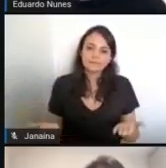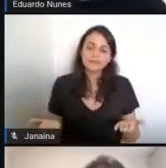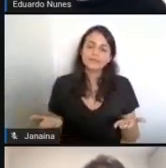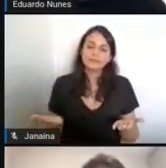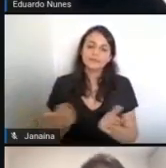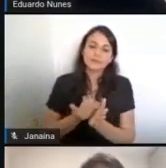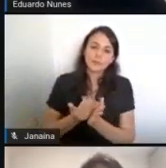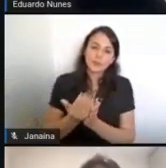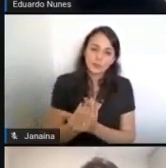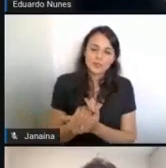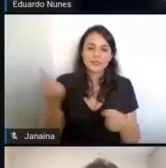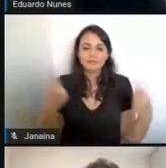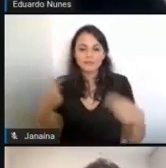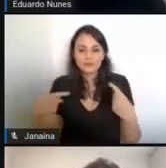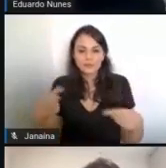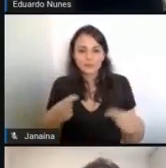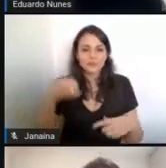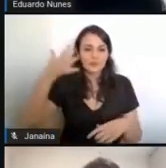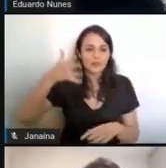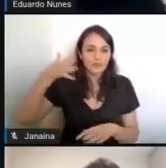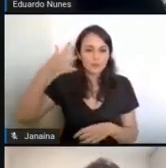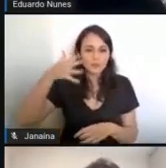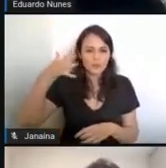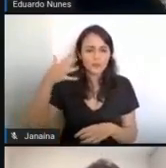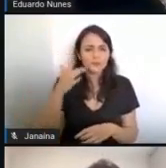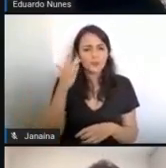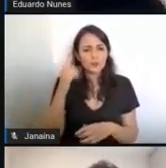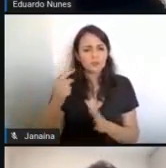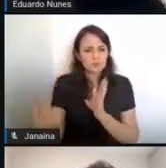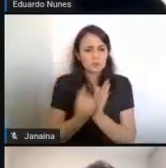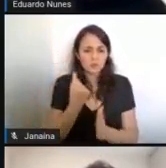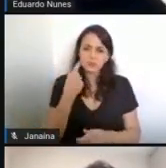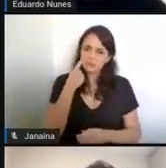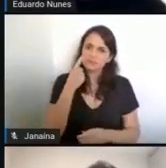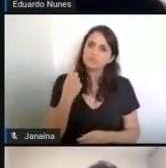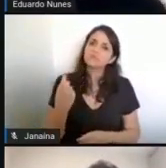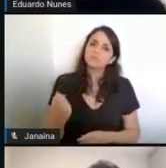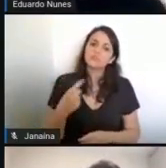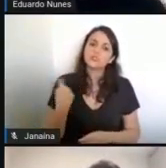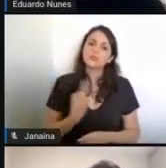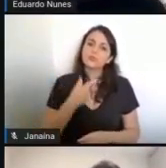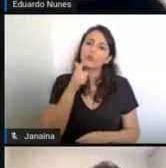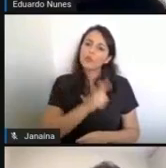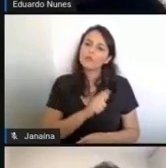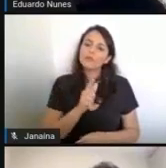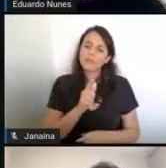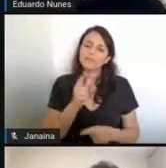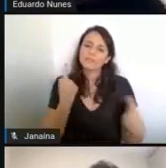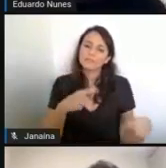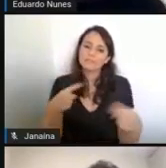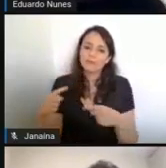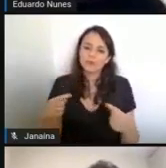esse debate, que eu achei, assim, a pergunta ela é super interessante para que a gente consiga começar a discutir isso, que é